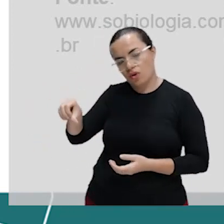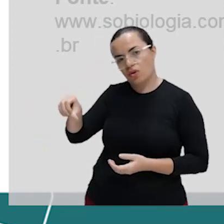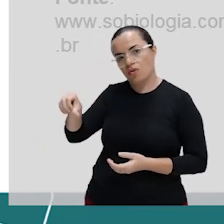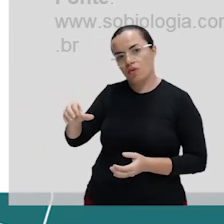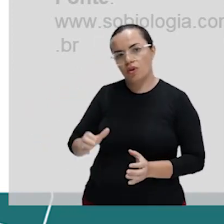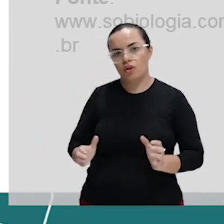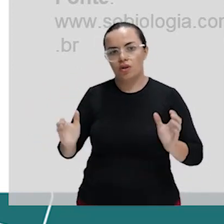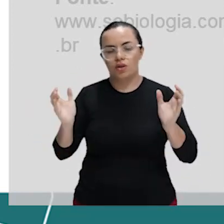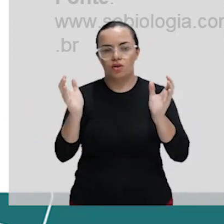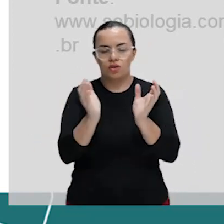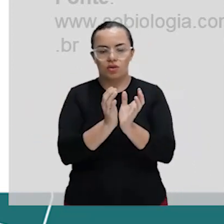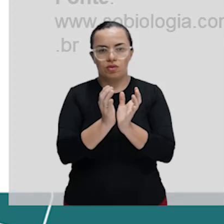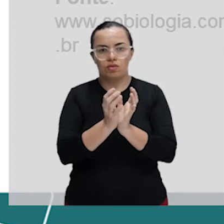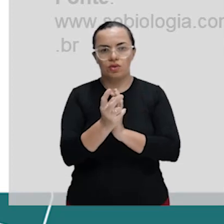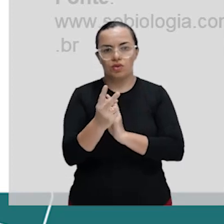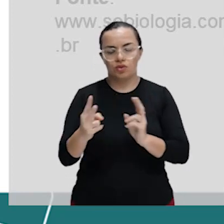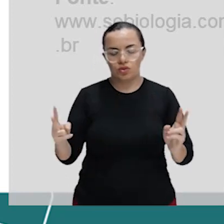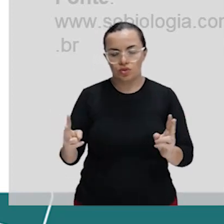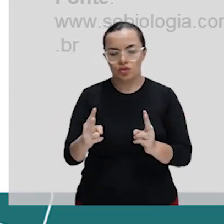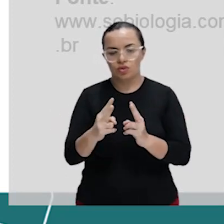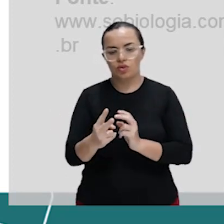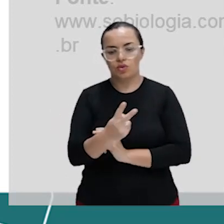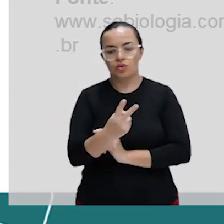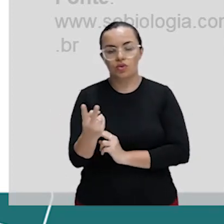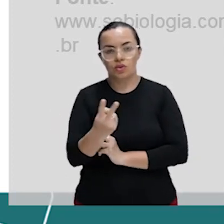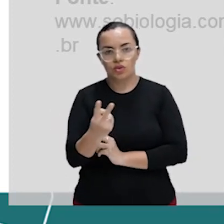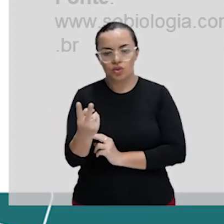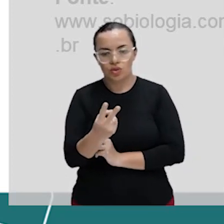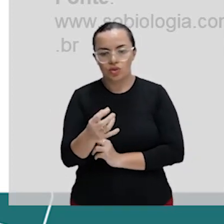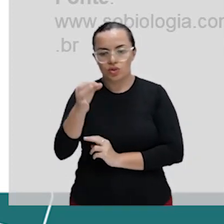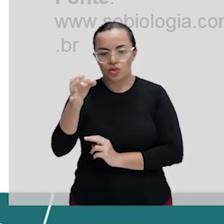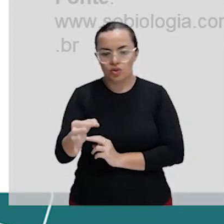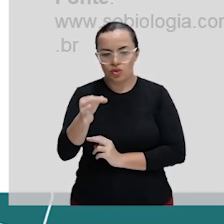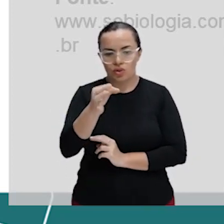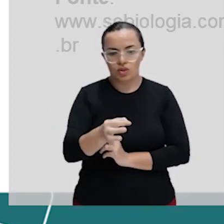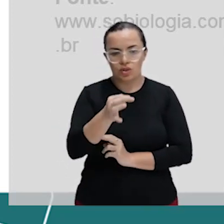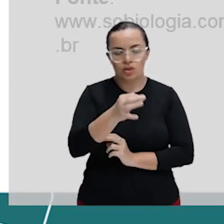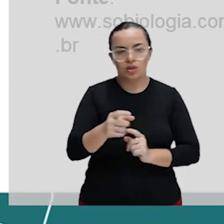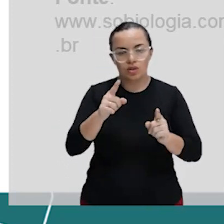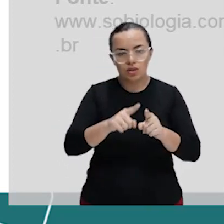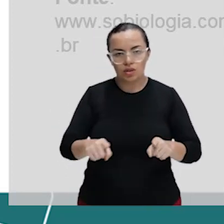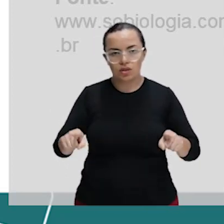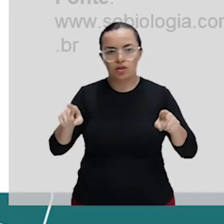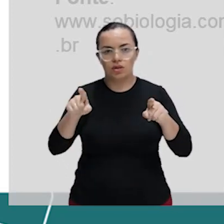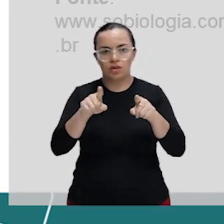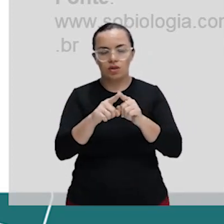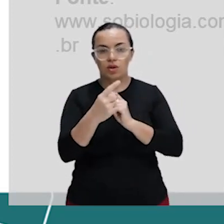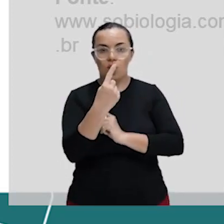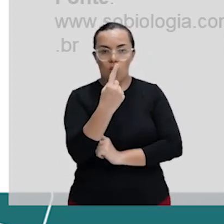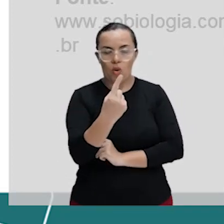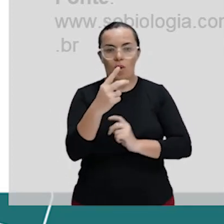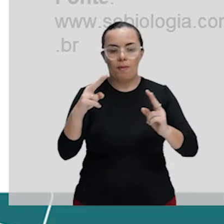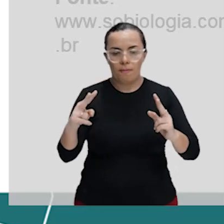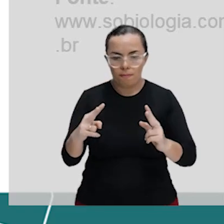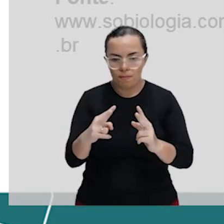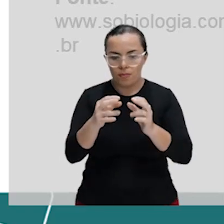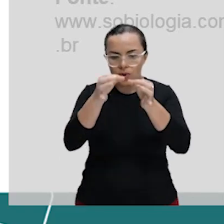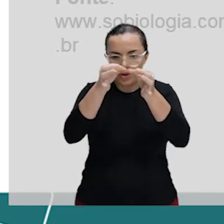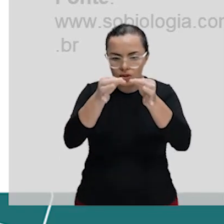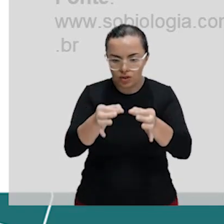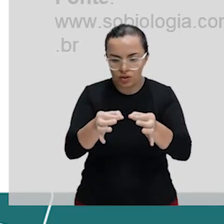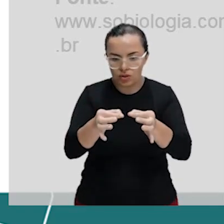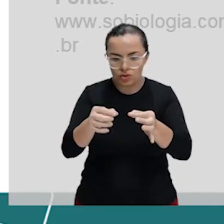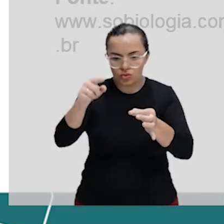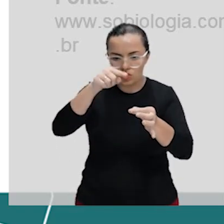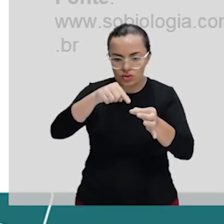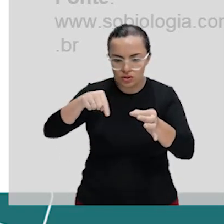microtúbulos e um par de microtúbulo central. Tanto o cílio quanto o flagelo tem essa mesma